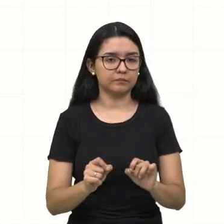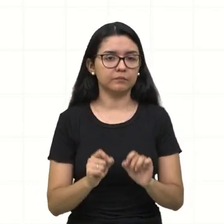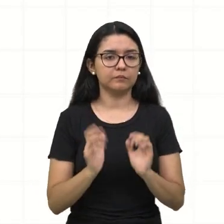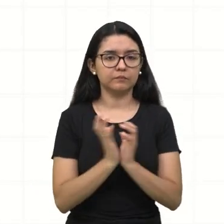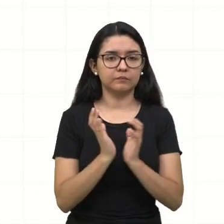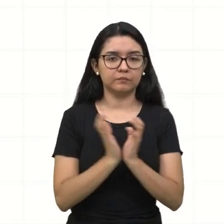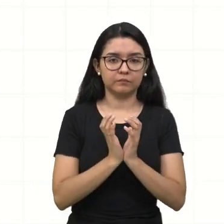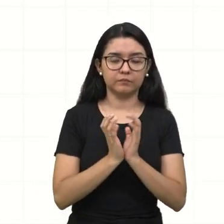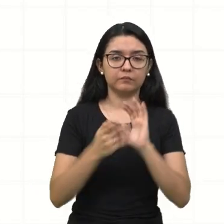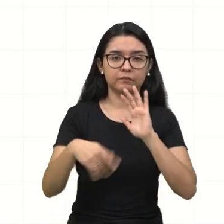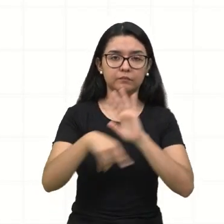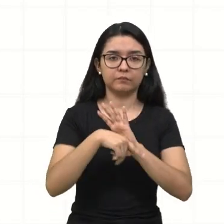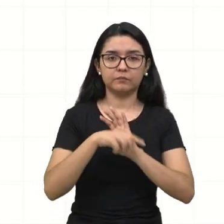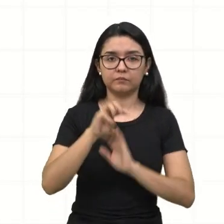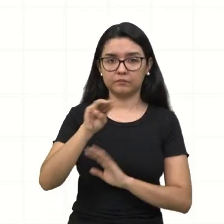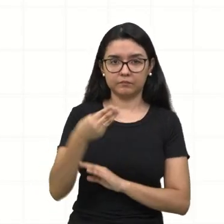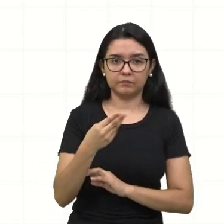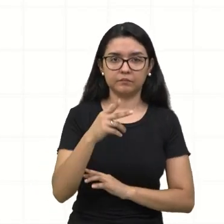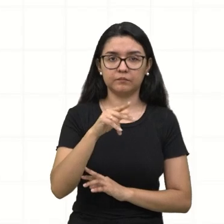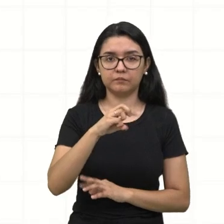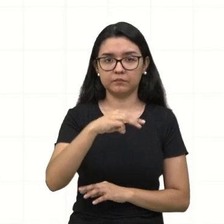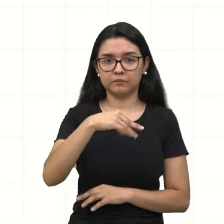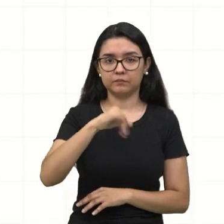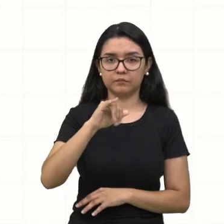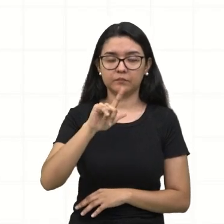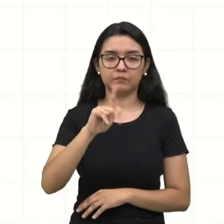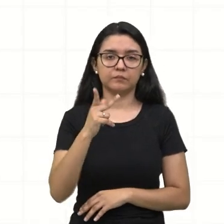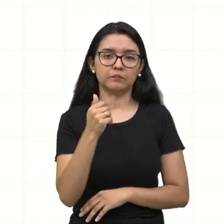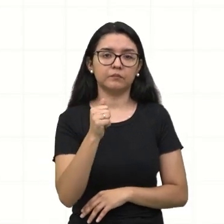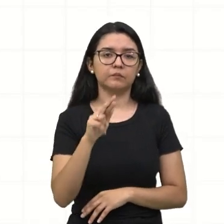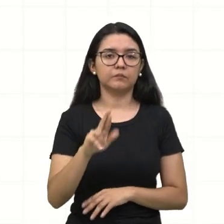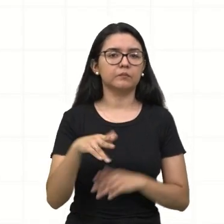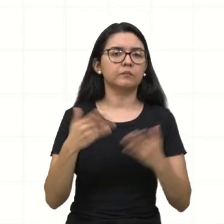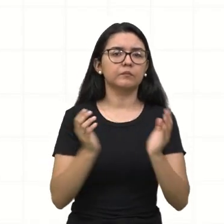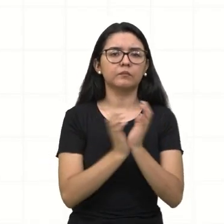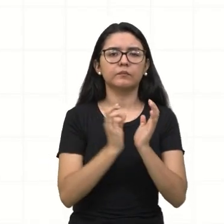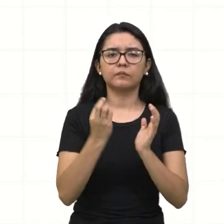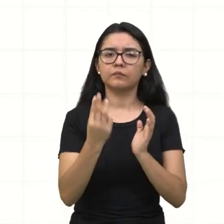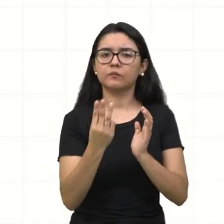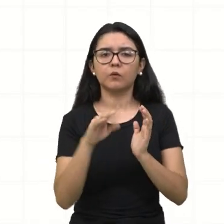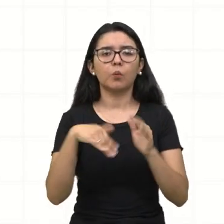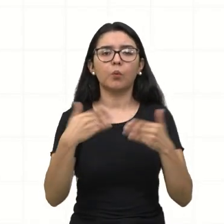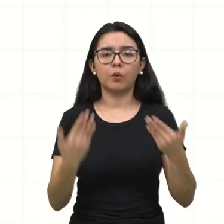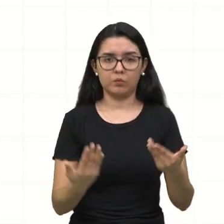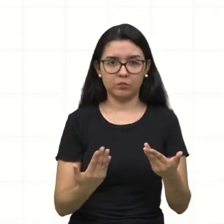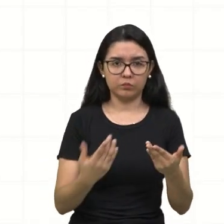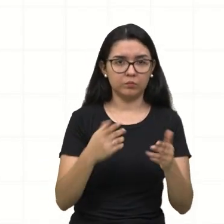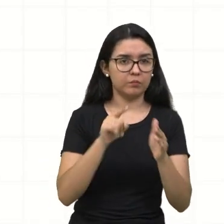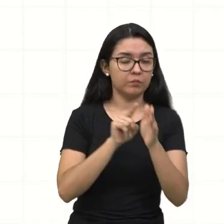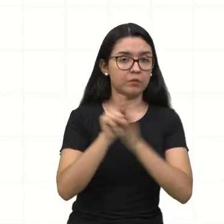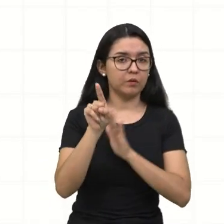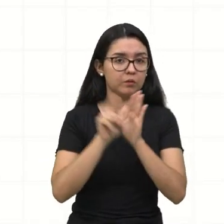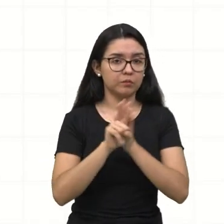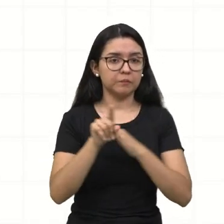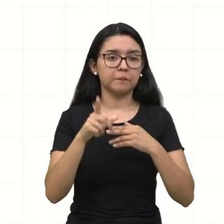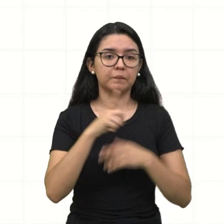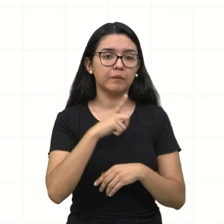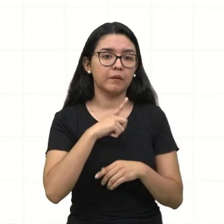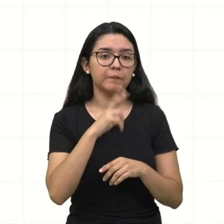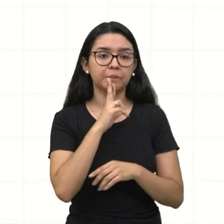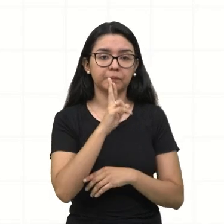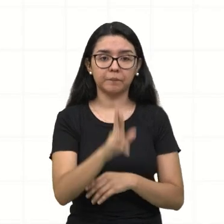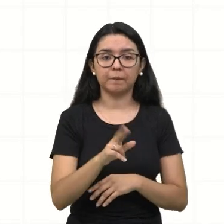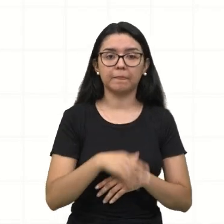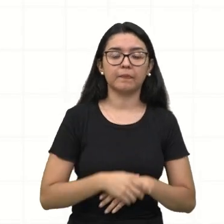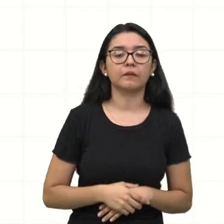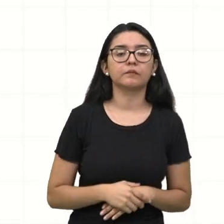na ordem dos milhares, né, a classe que o 3 vai pertencer vai ser qual? ele tem aqui, ó, mais um